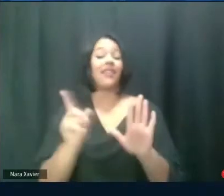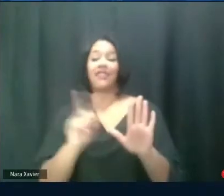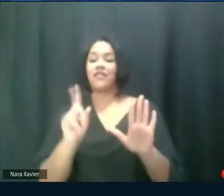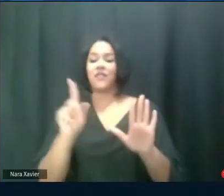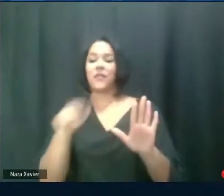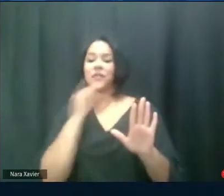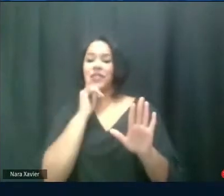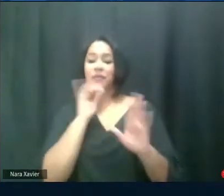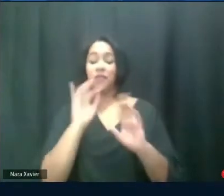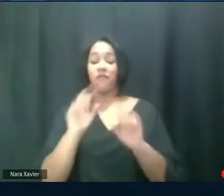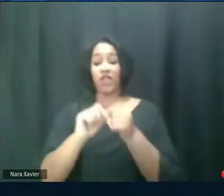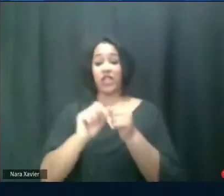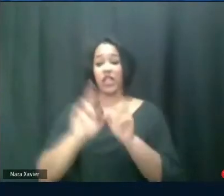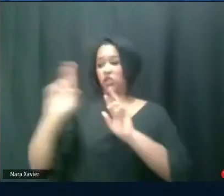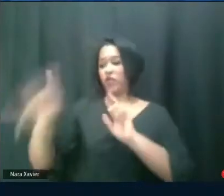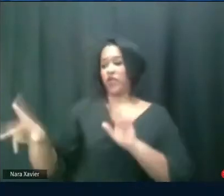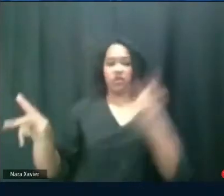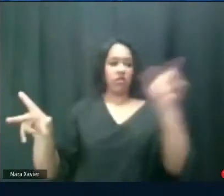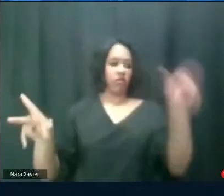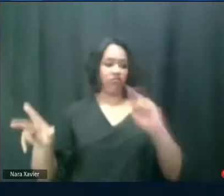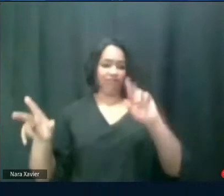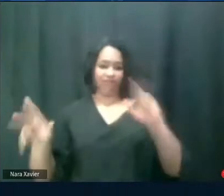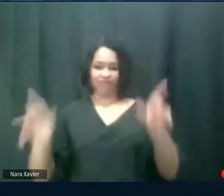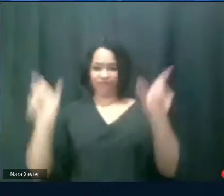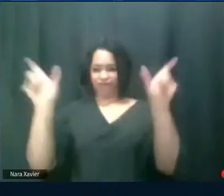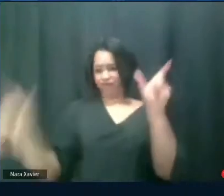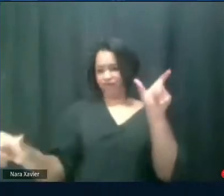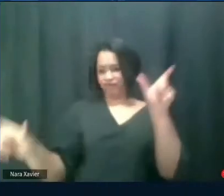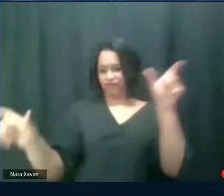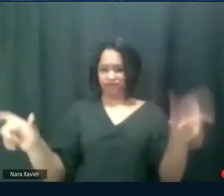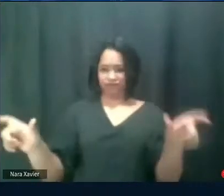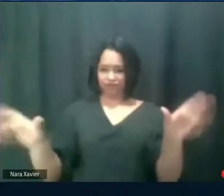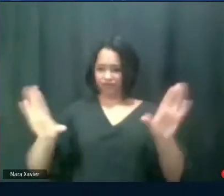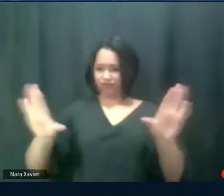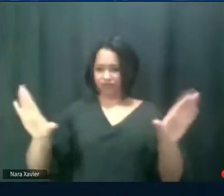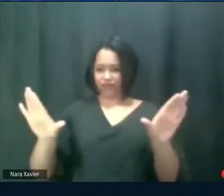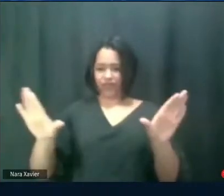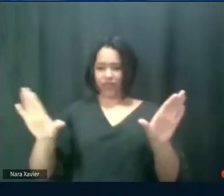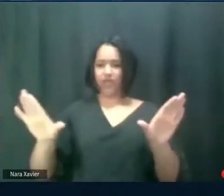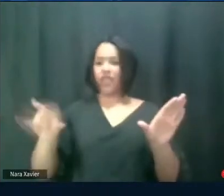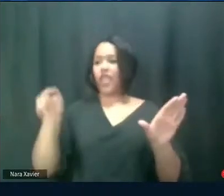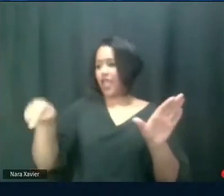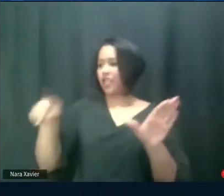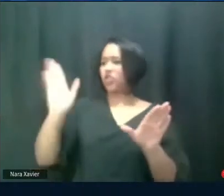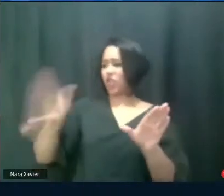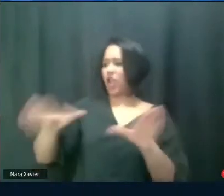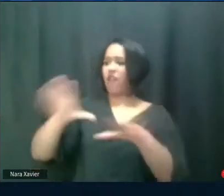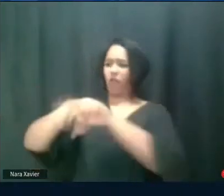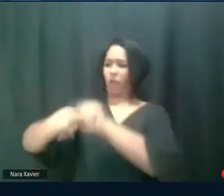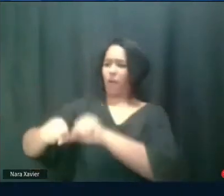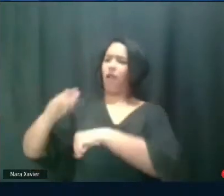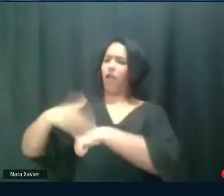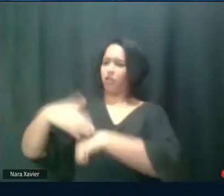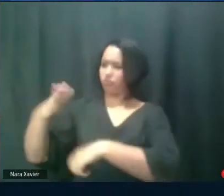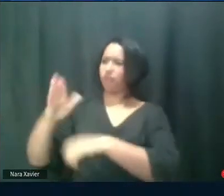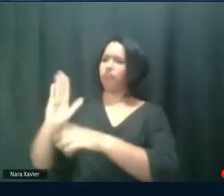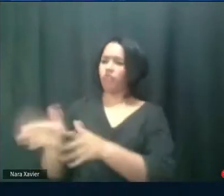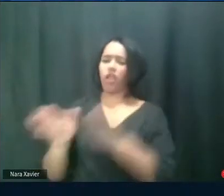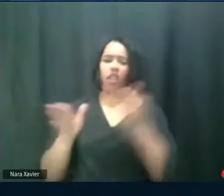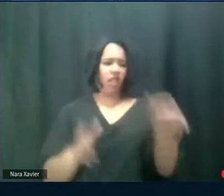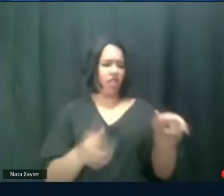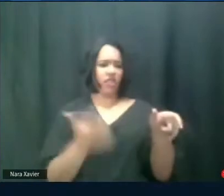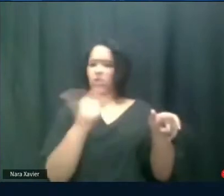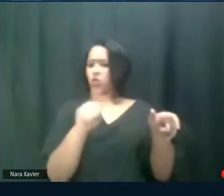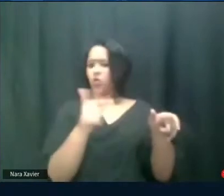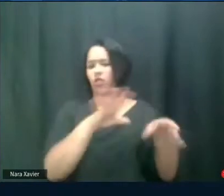tentar diferenciar um profissional, um profissional intérprete que já seja profissional formado em atuação de